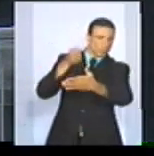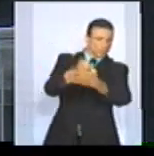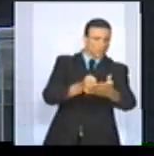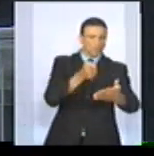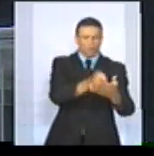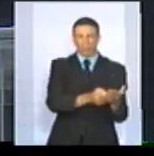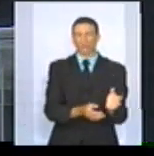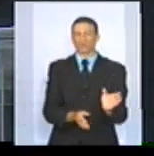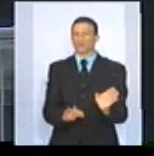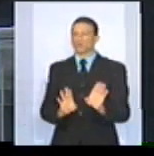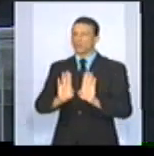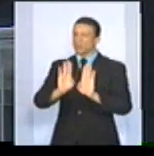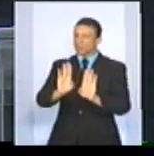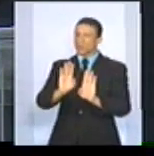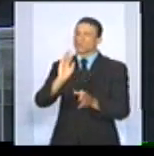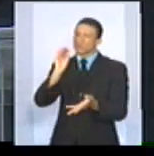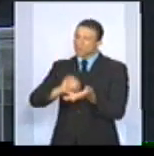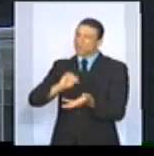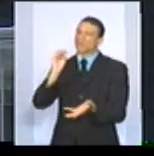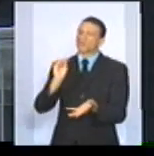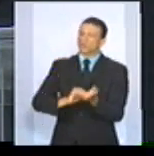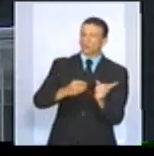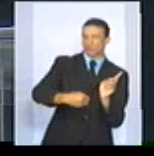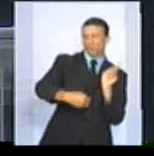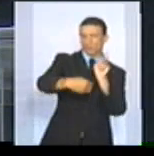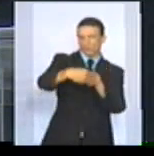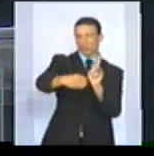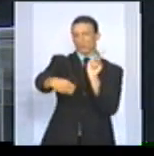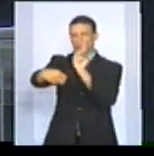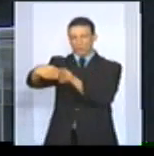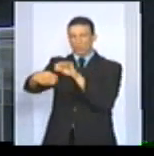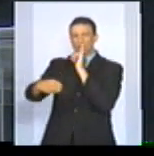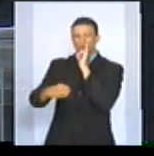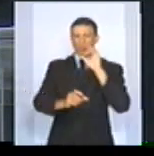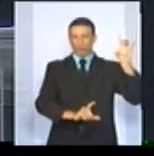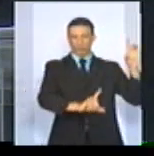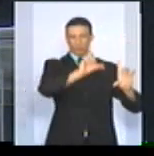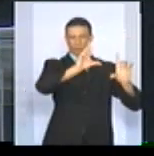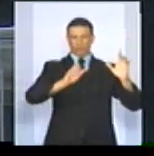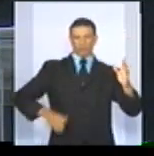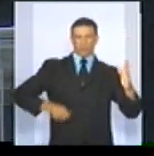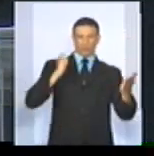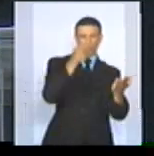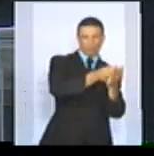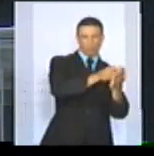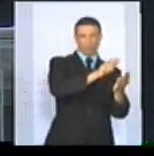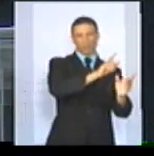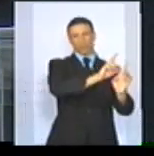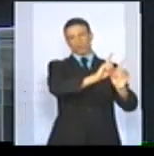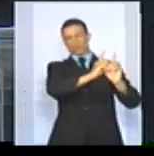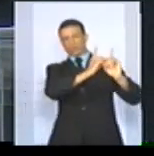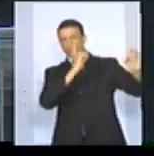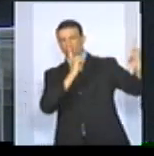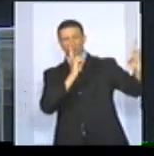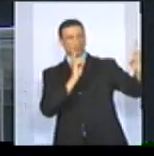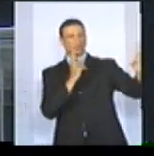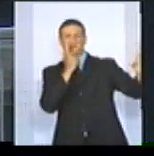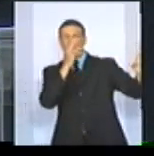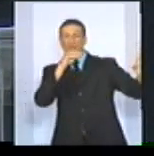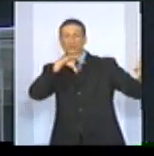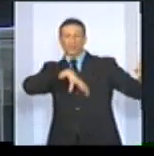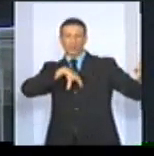ínfima, mas extremamente necessária. Afinal, a TV por assinatura do Brasil ainda não fala majoritariamente o português, não